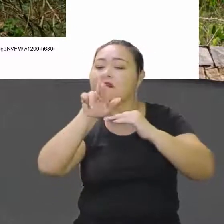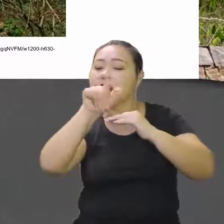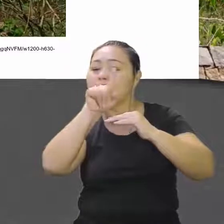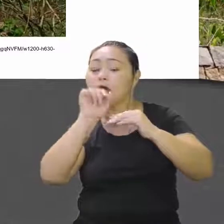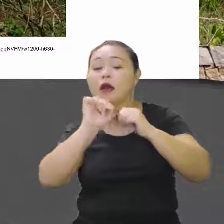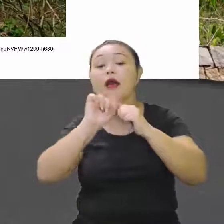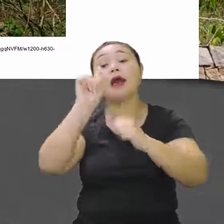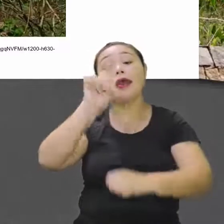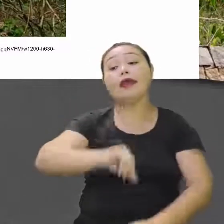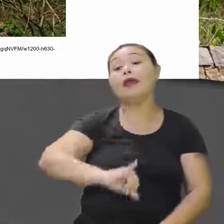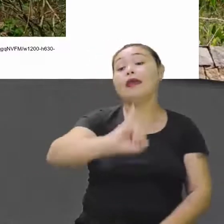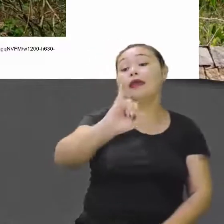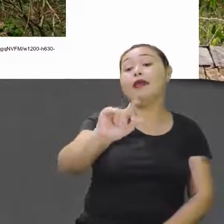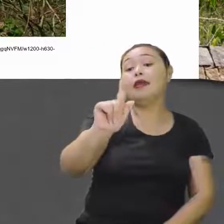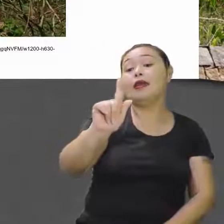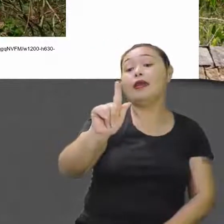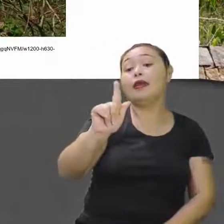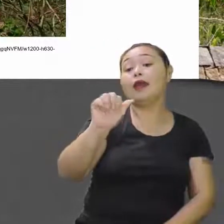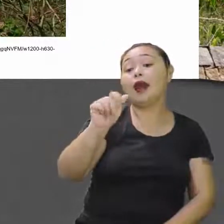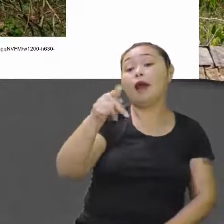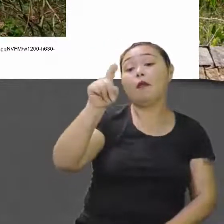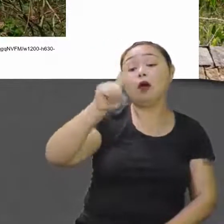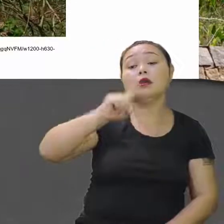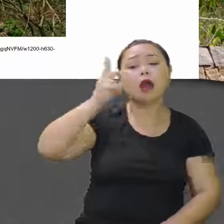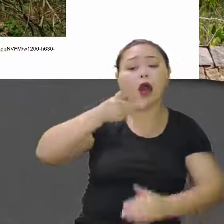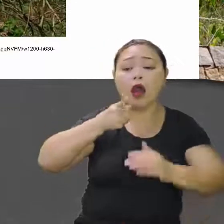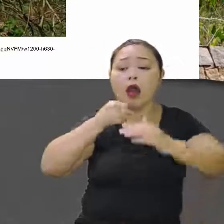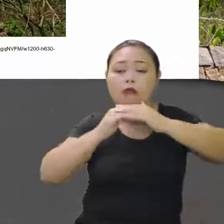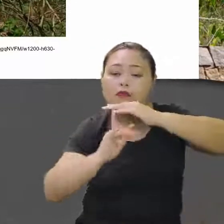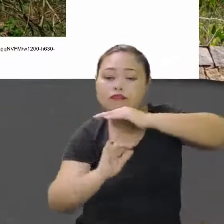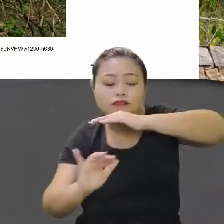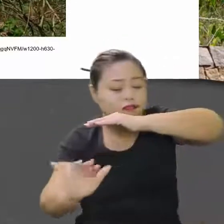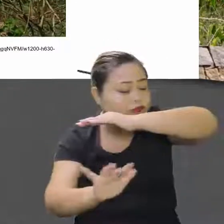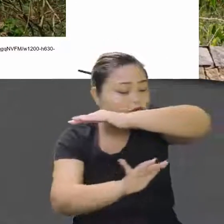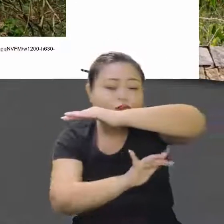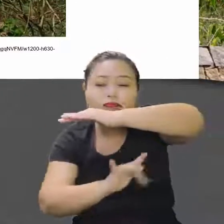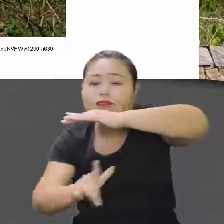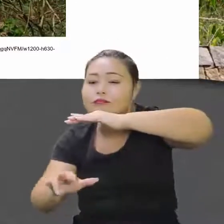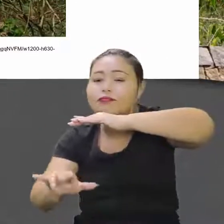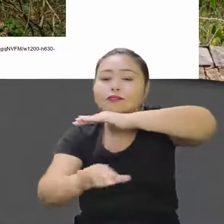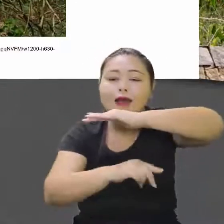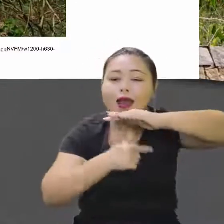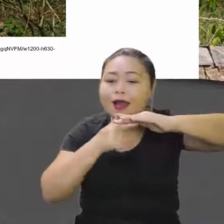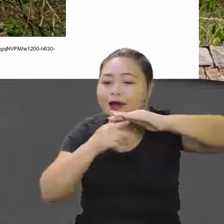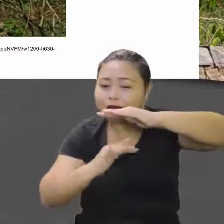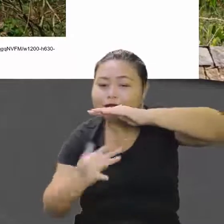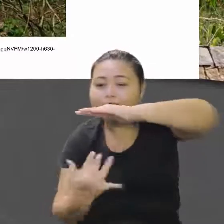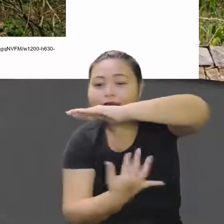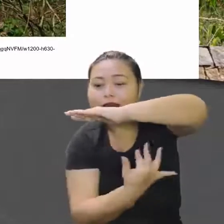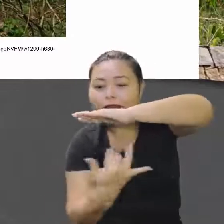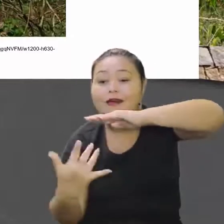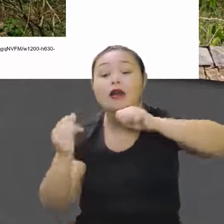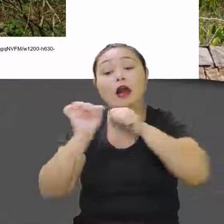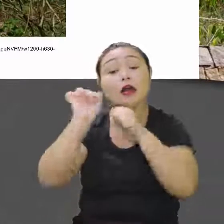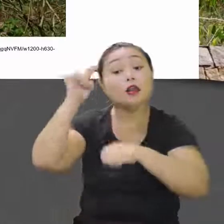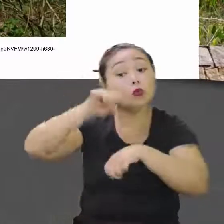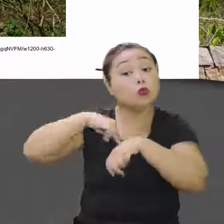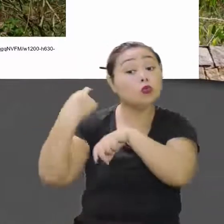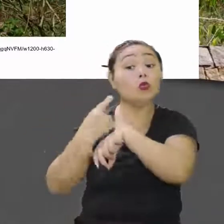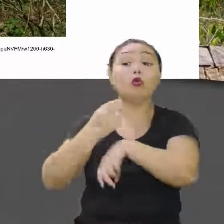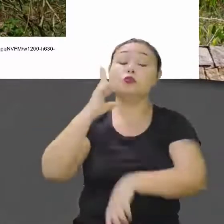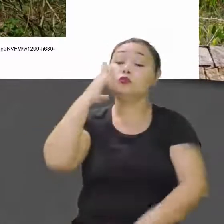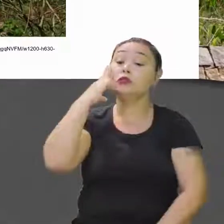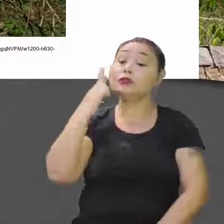E igapó, que é aquela que está dentro da água direto, certo? Mas o nosso estado, Rondônia em si, ele